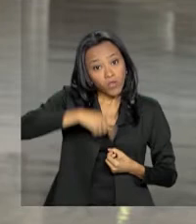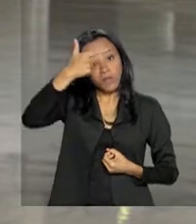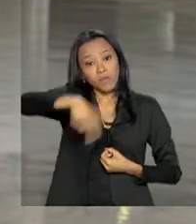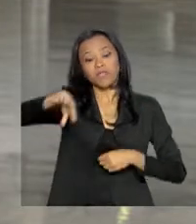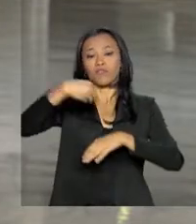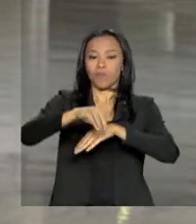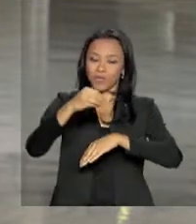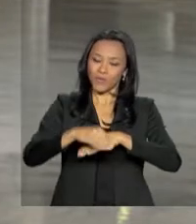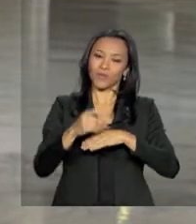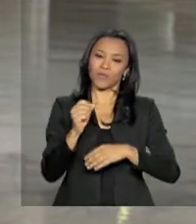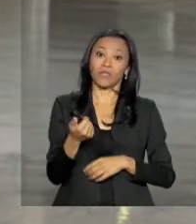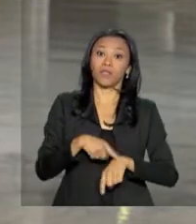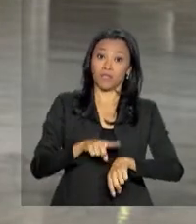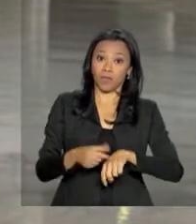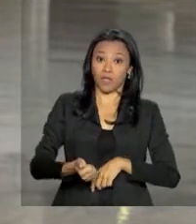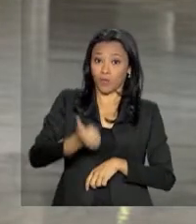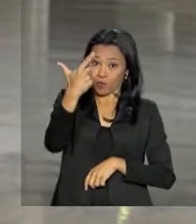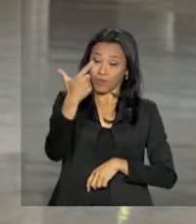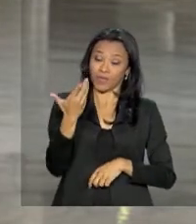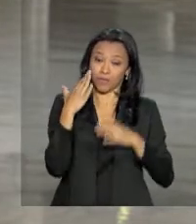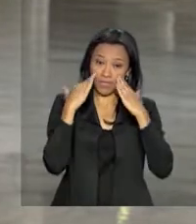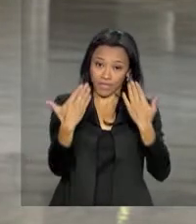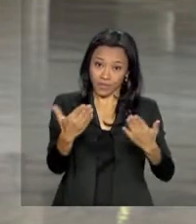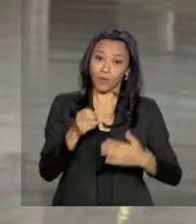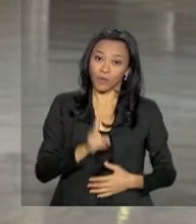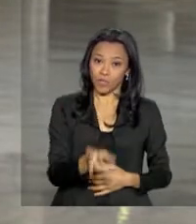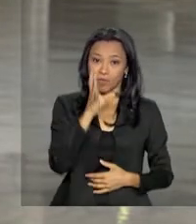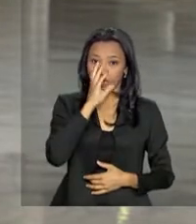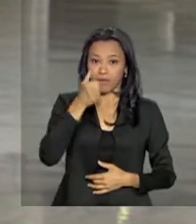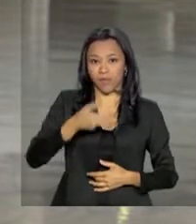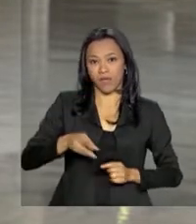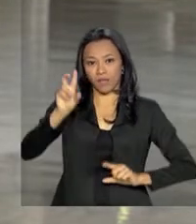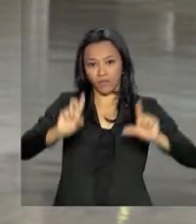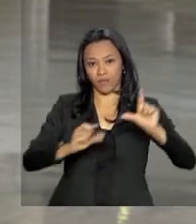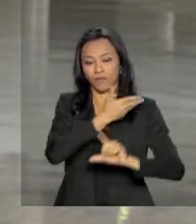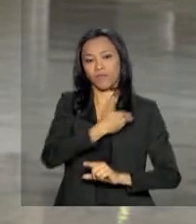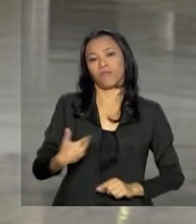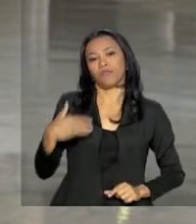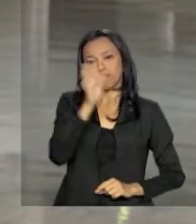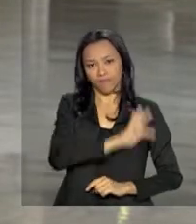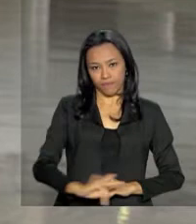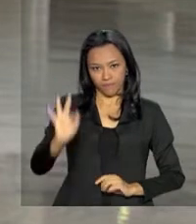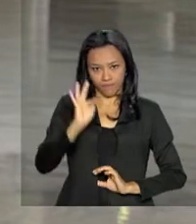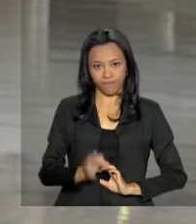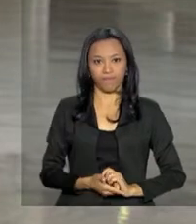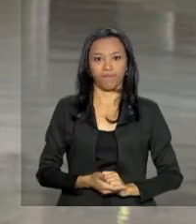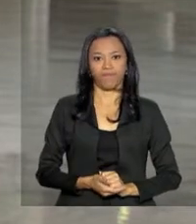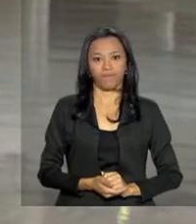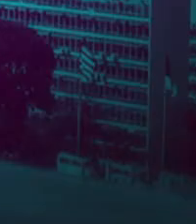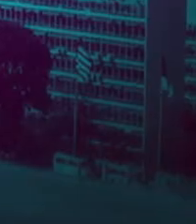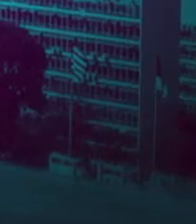longo da programação e ao meio-dia no repórter nbr continue na nbr a tv do governo federal